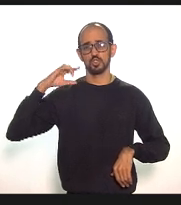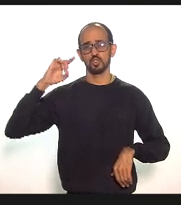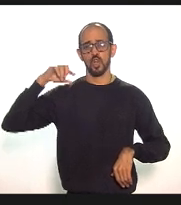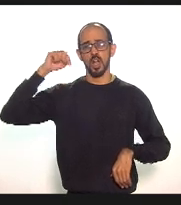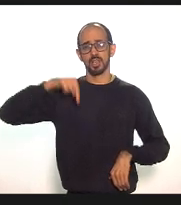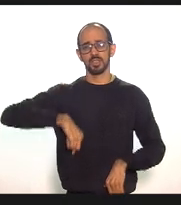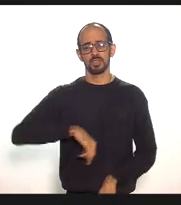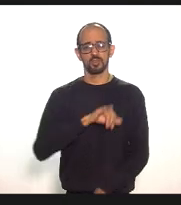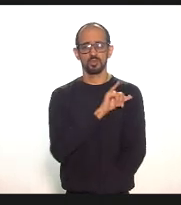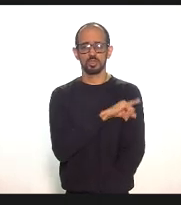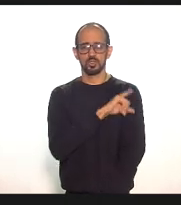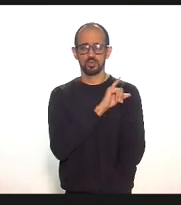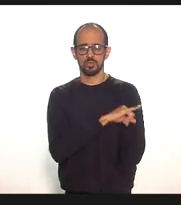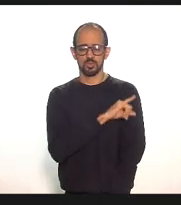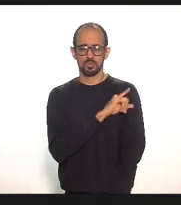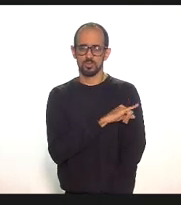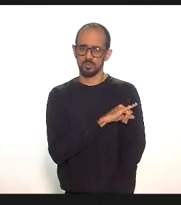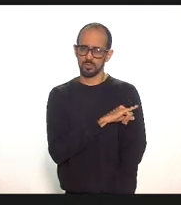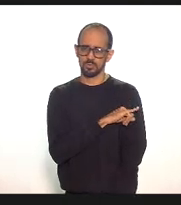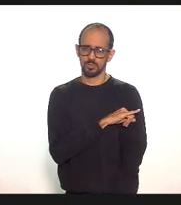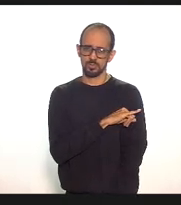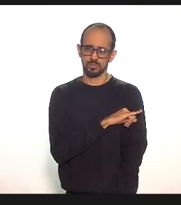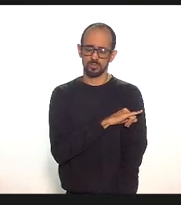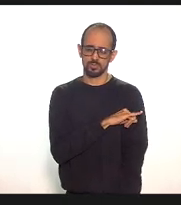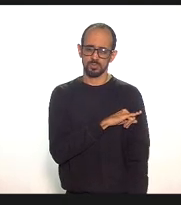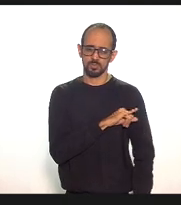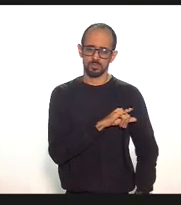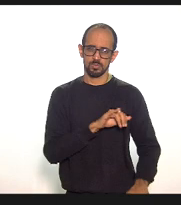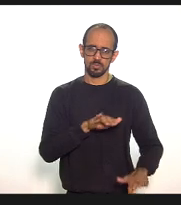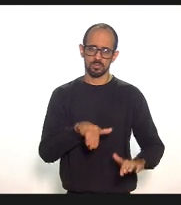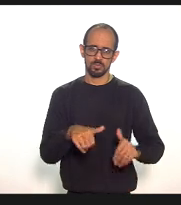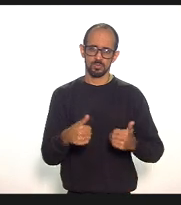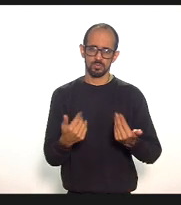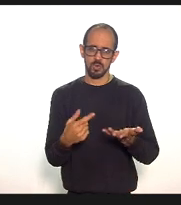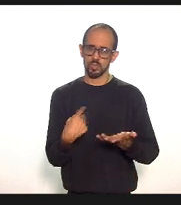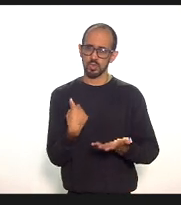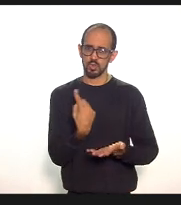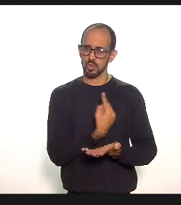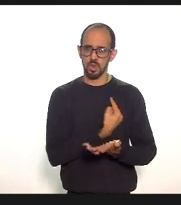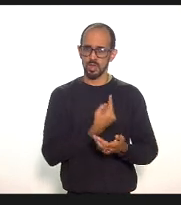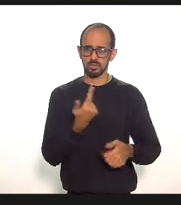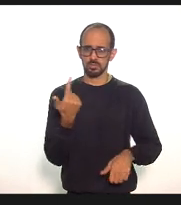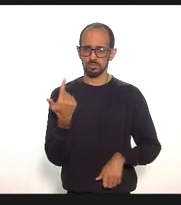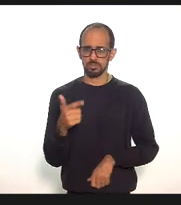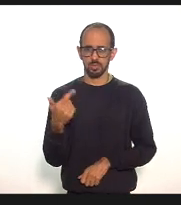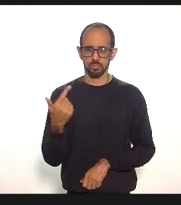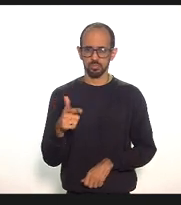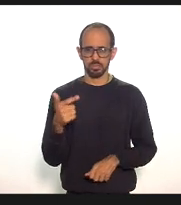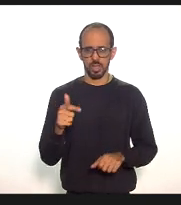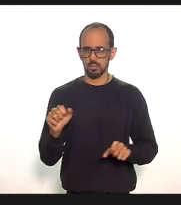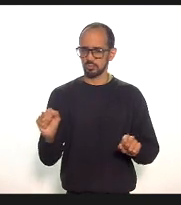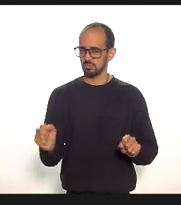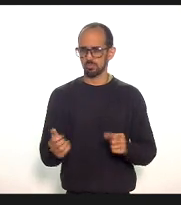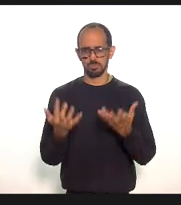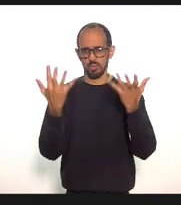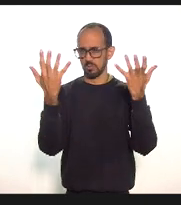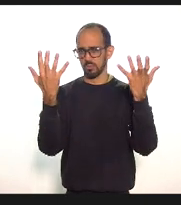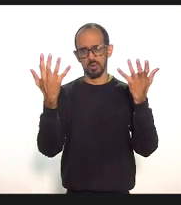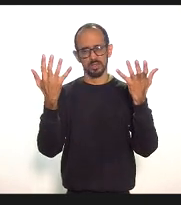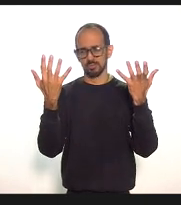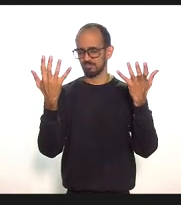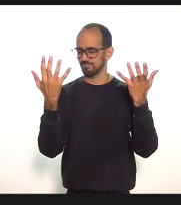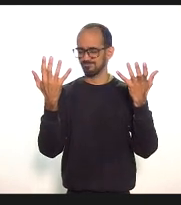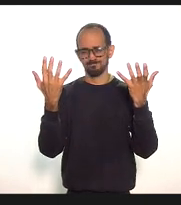de Janeiro, e a gente não tem muita coisa a comemorar. Muito pelo